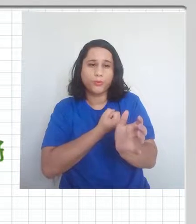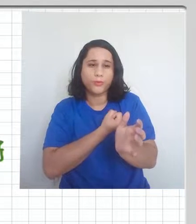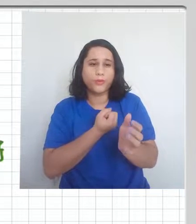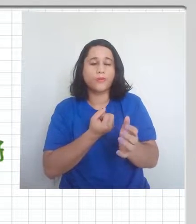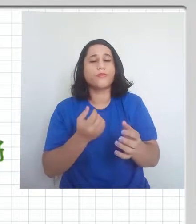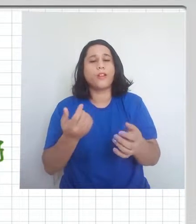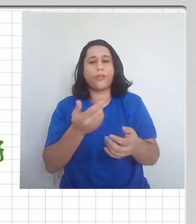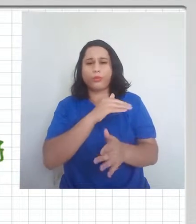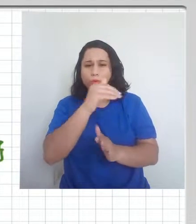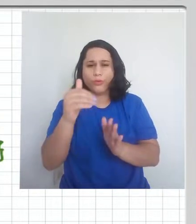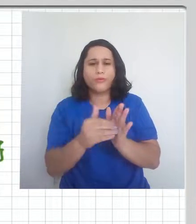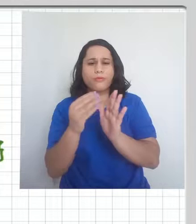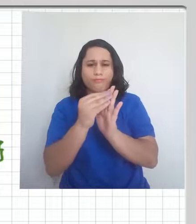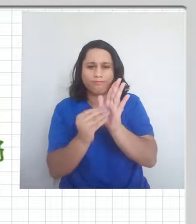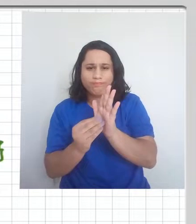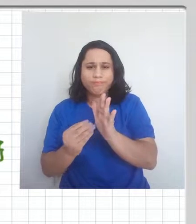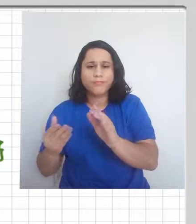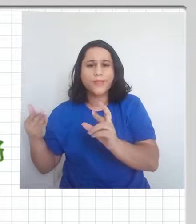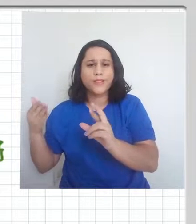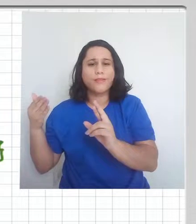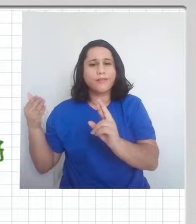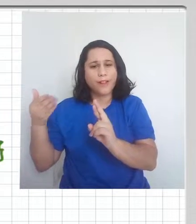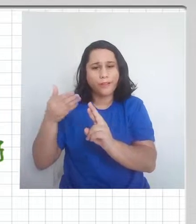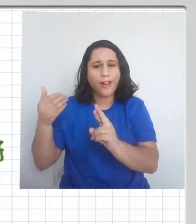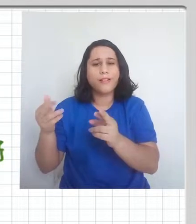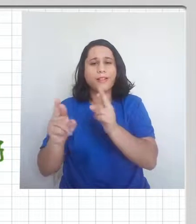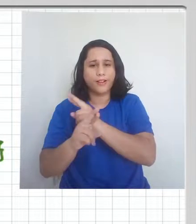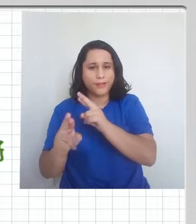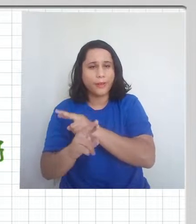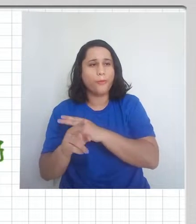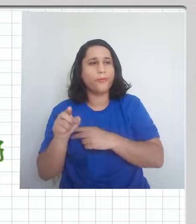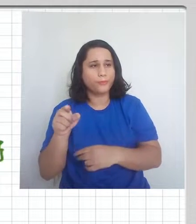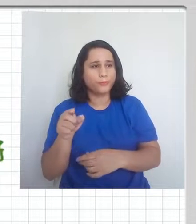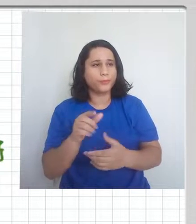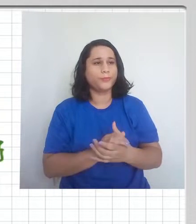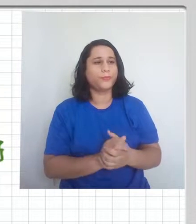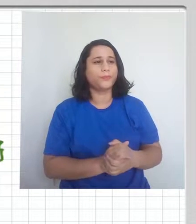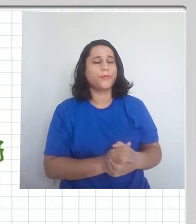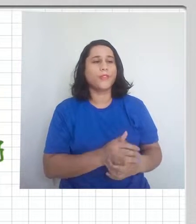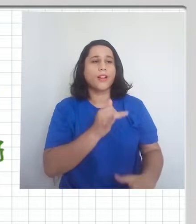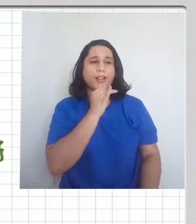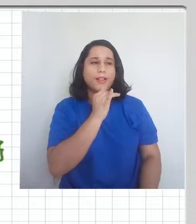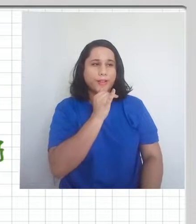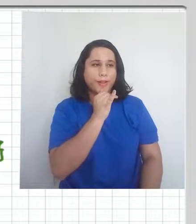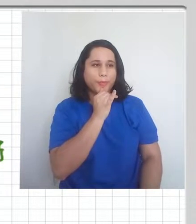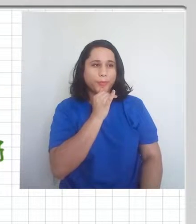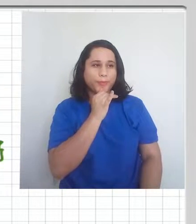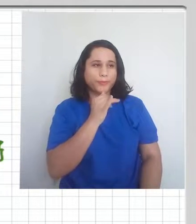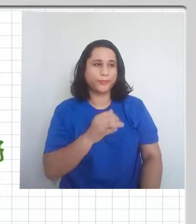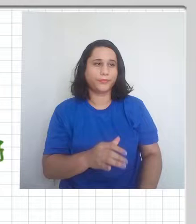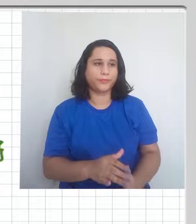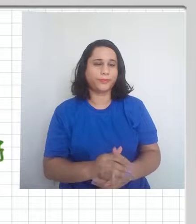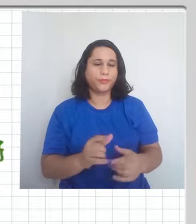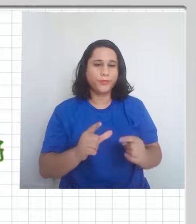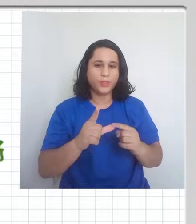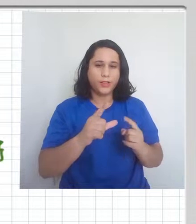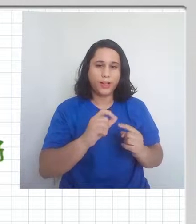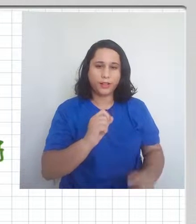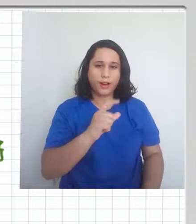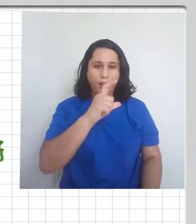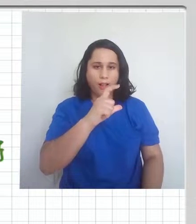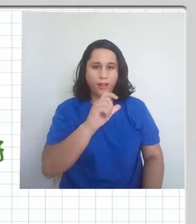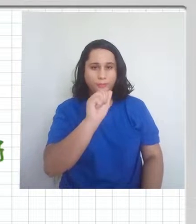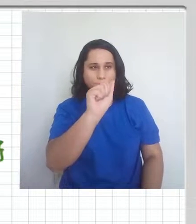bom? Então vamos lá. Olha só o conjunto A, como é que é representado? Do mesmo jeito, mesmo esquema. A maiúsculo é igual, abre